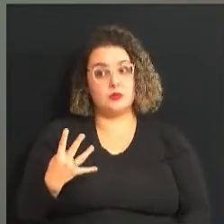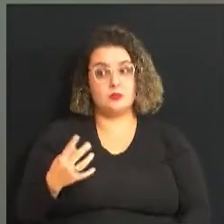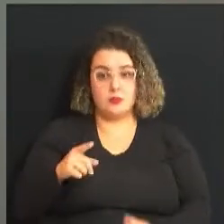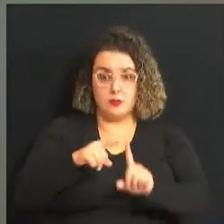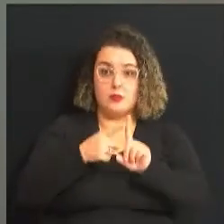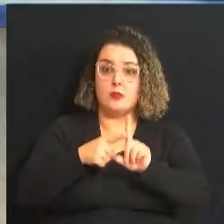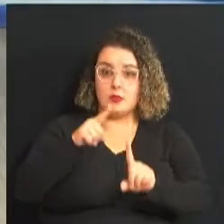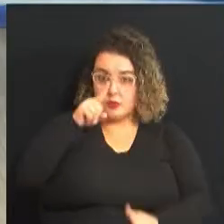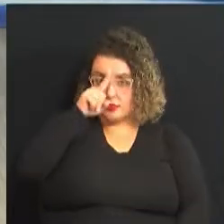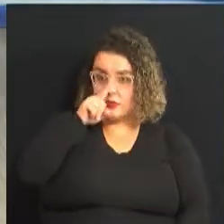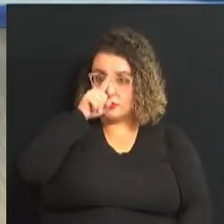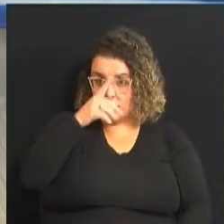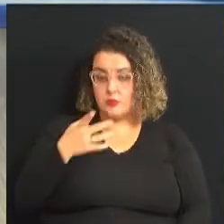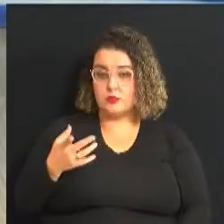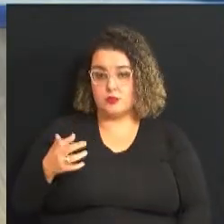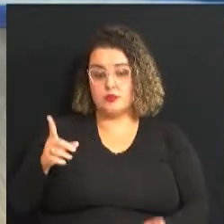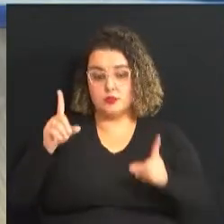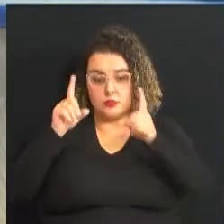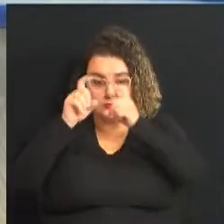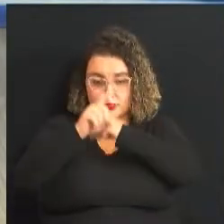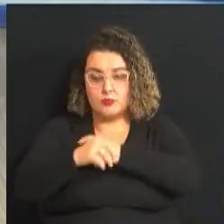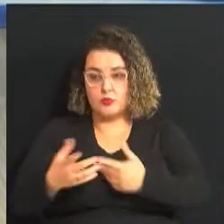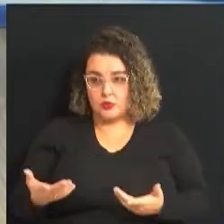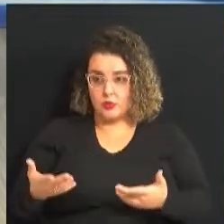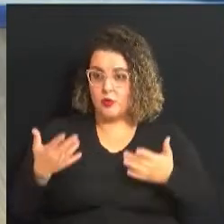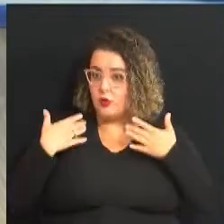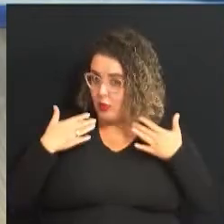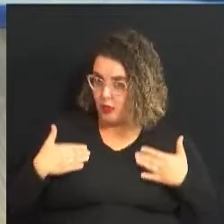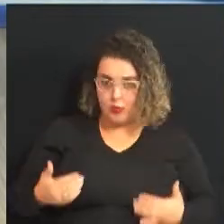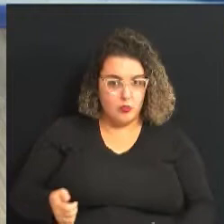né, complicada. com toda a menstruação, tudo, o corpo ainda não está